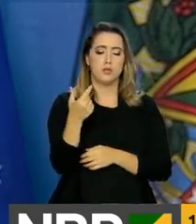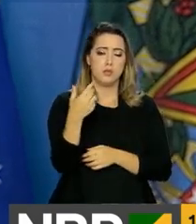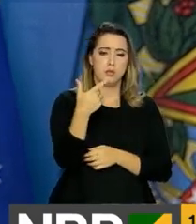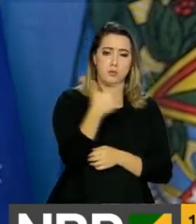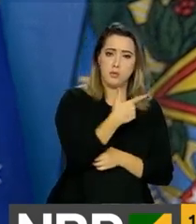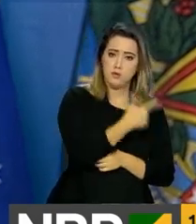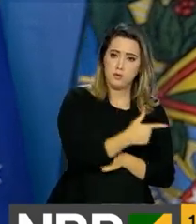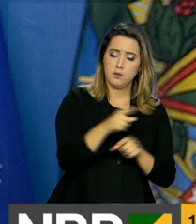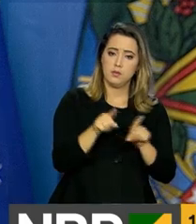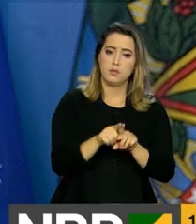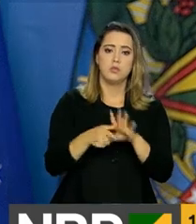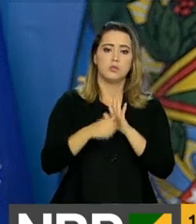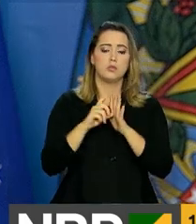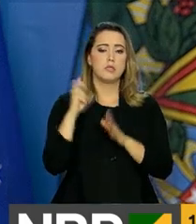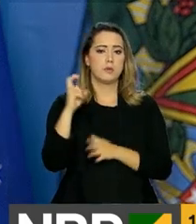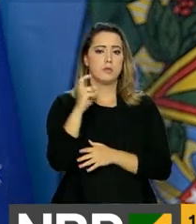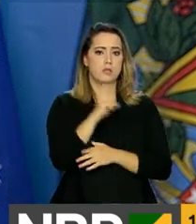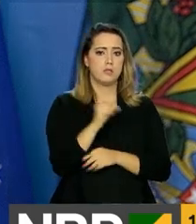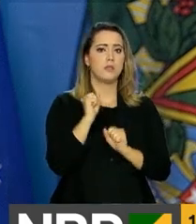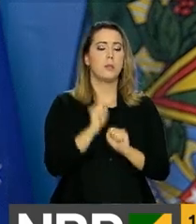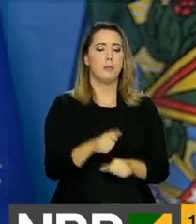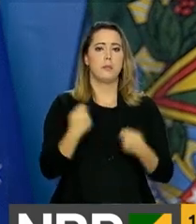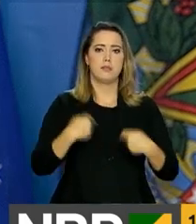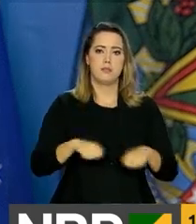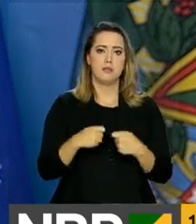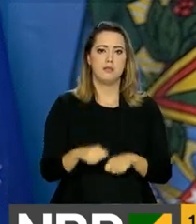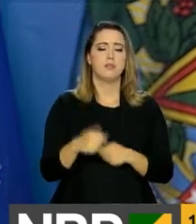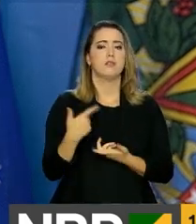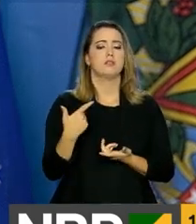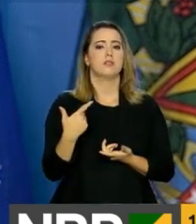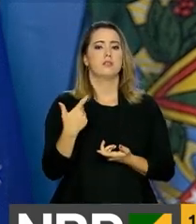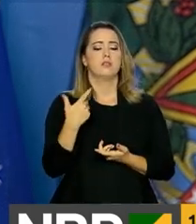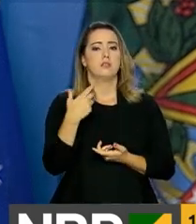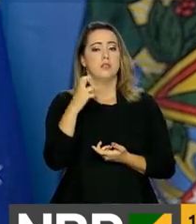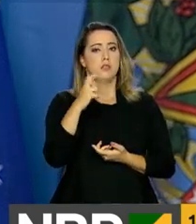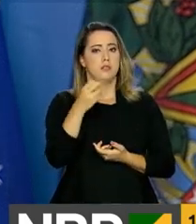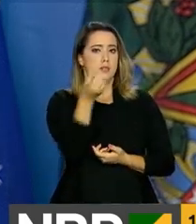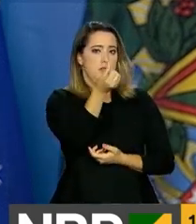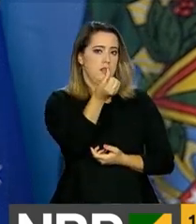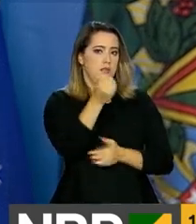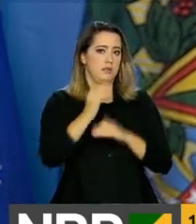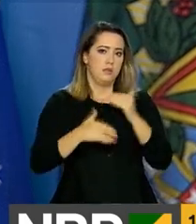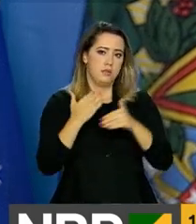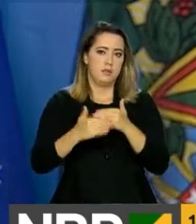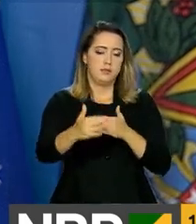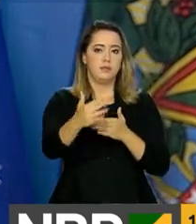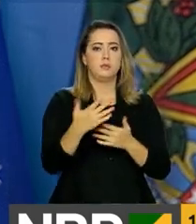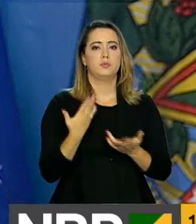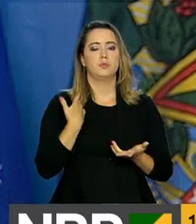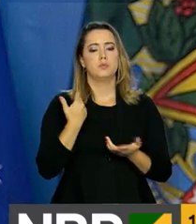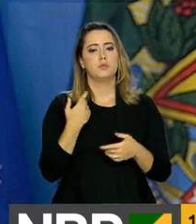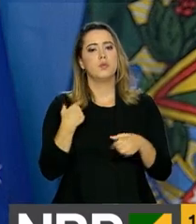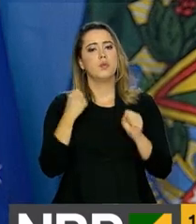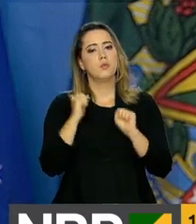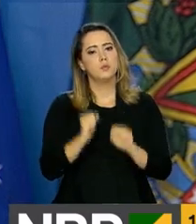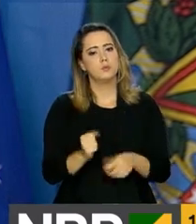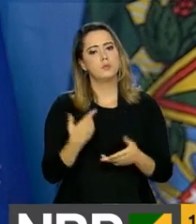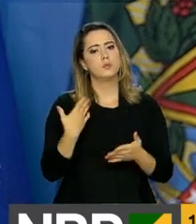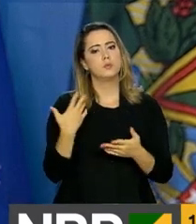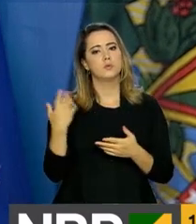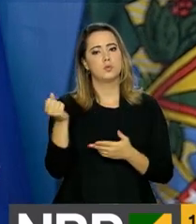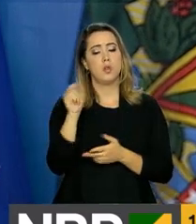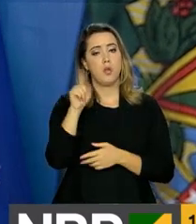precisar se aposentar com 56 e assim sucessivamente portanto uma reforma muito até digamos assim